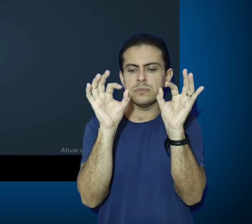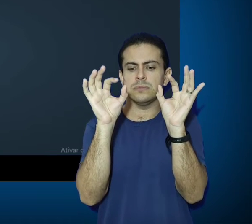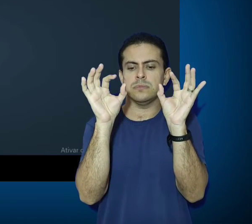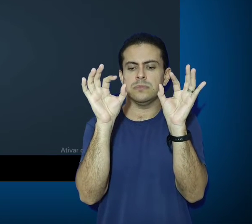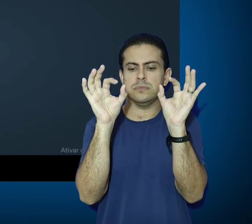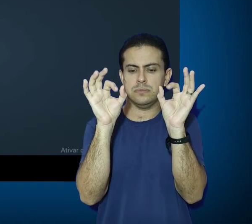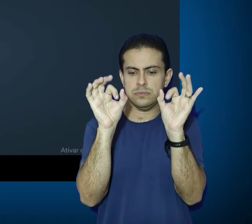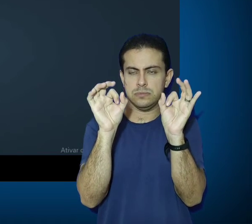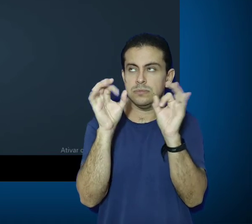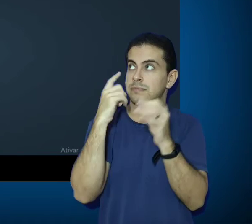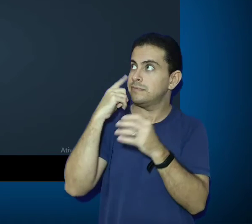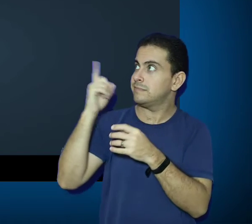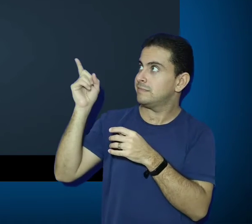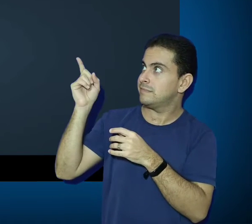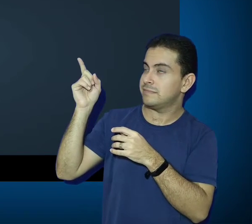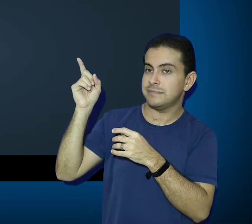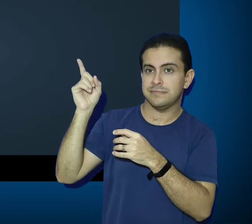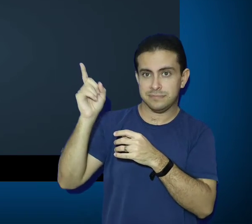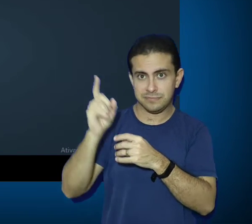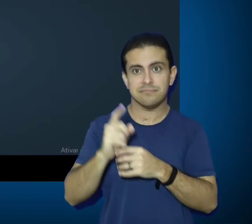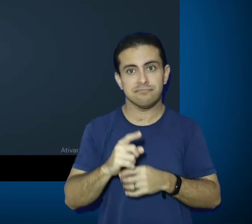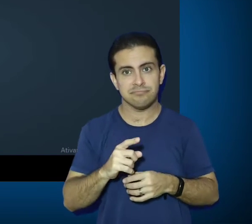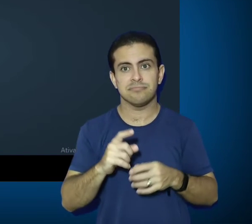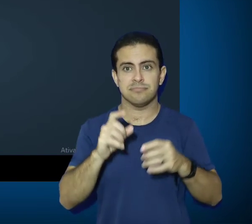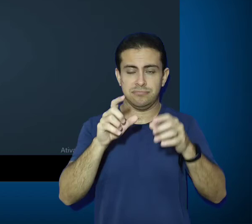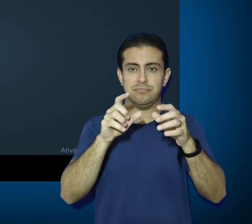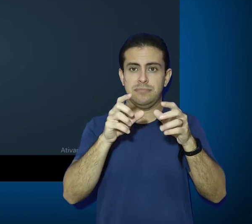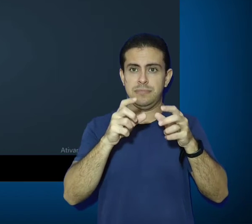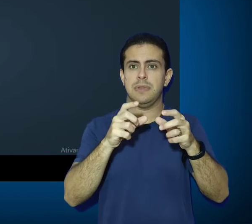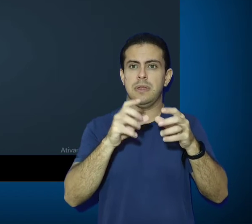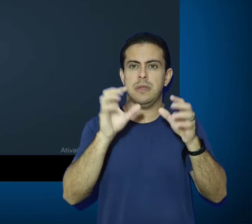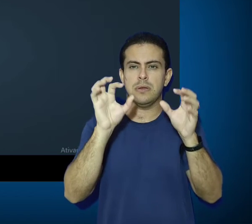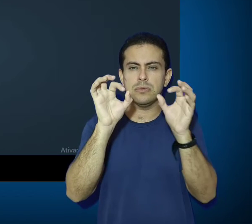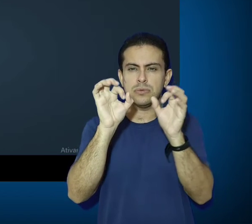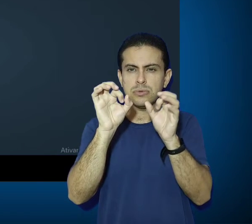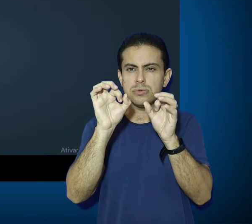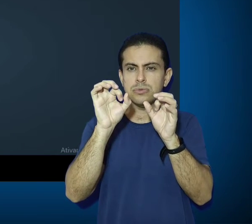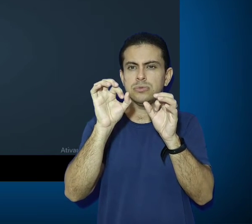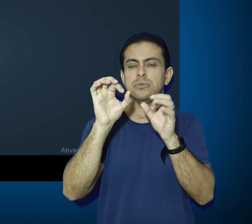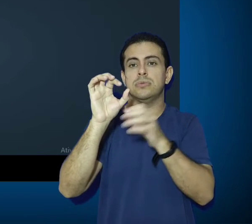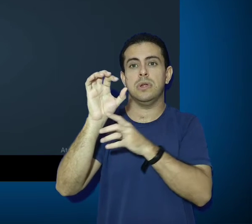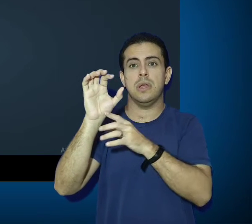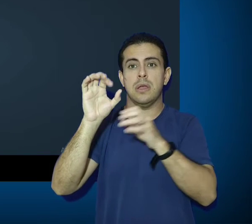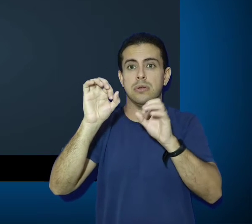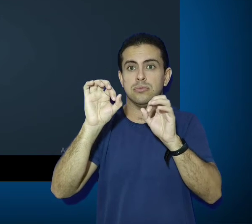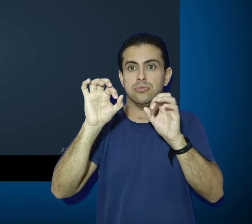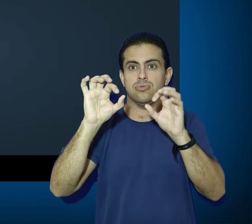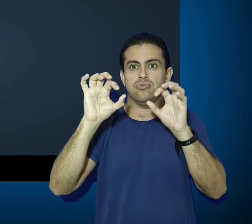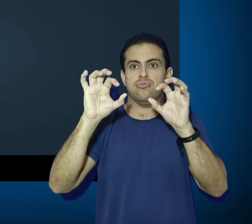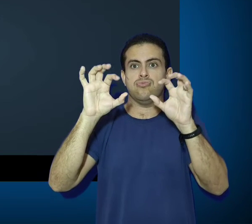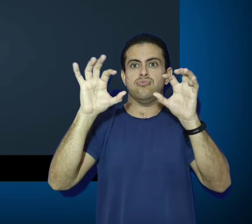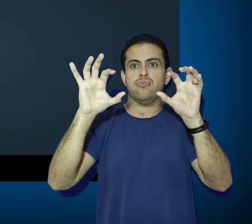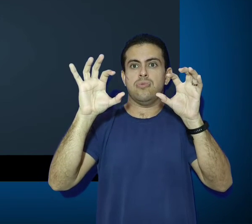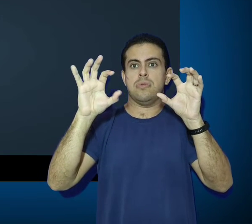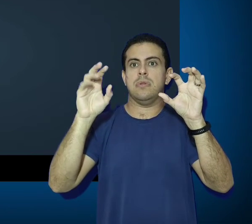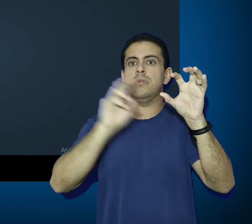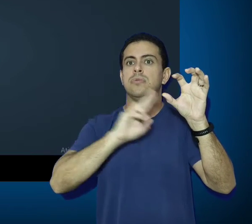a contração ou a dilatação. Dilatação é quando a pupila ela